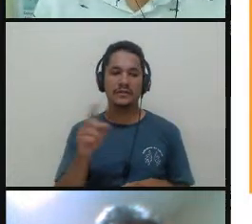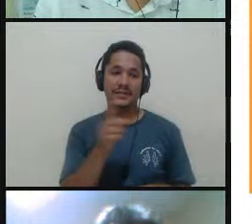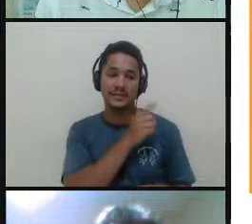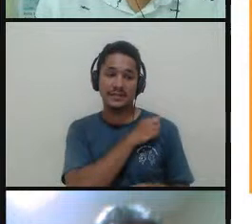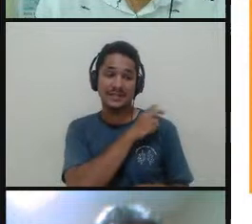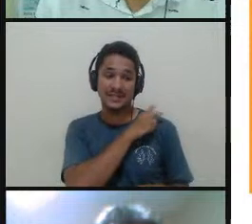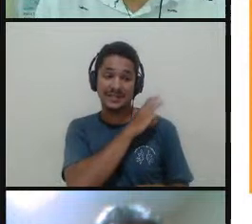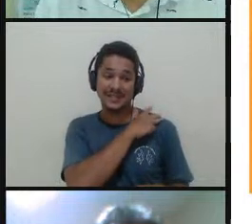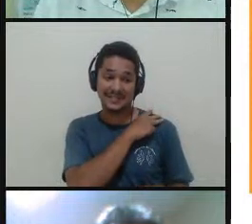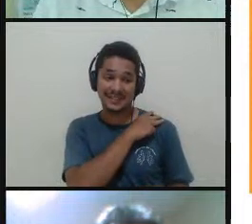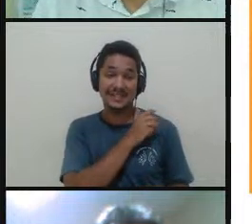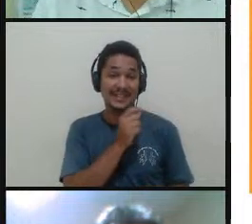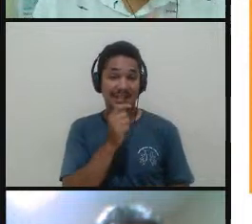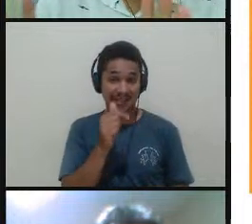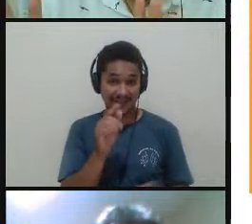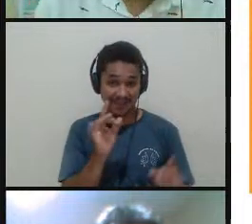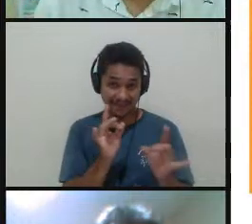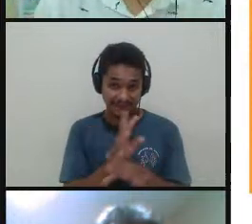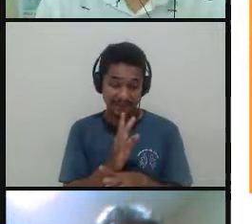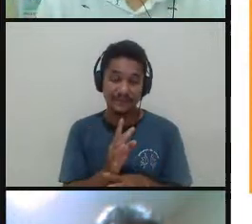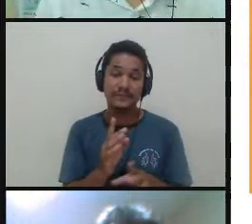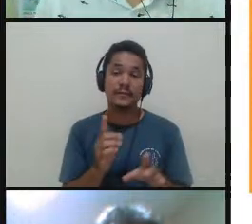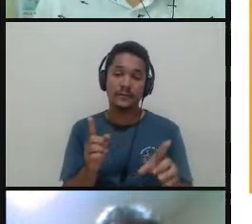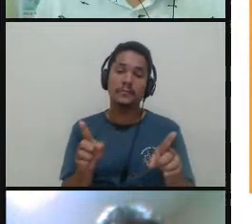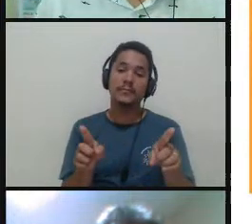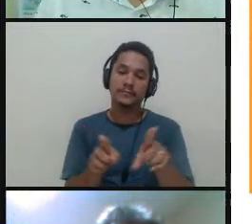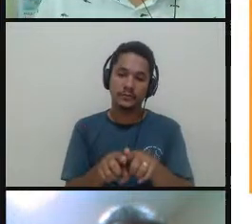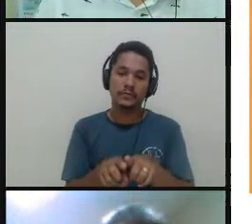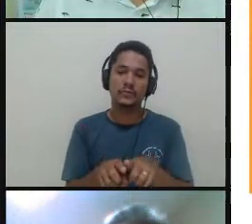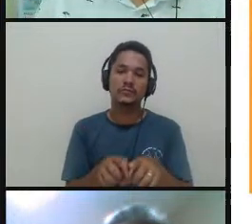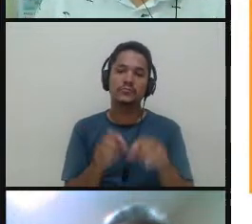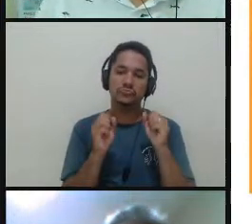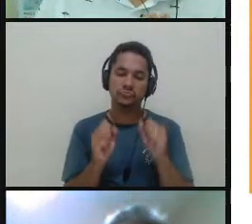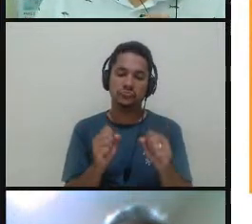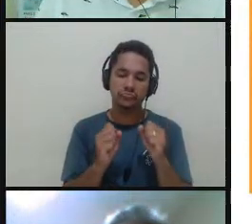gente, em parceria com os nossos parceiros, vocês